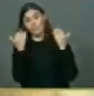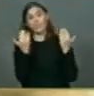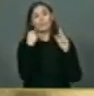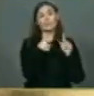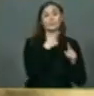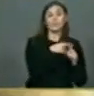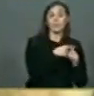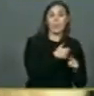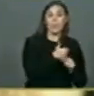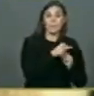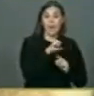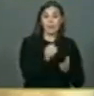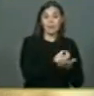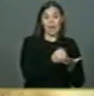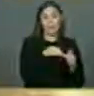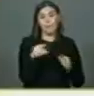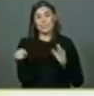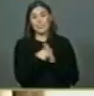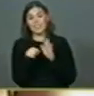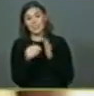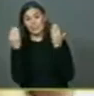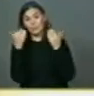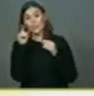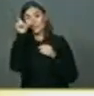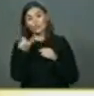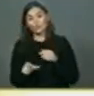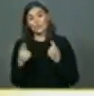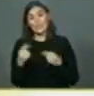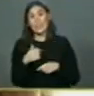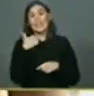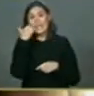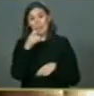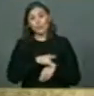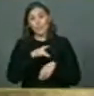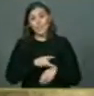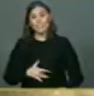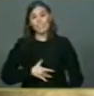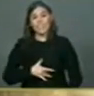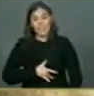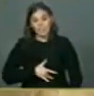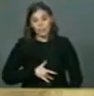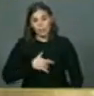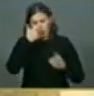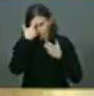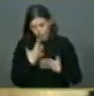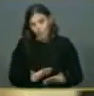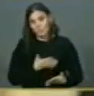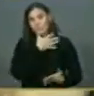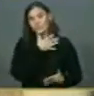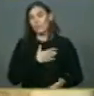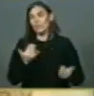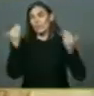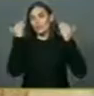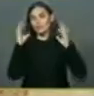notícia que tem para si é que no BAS não tem nada, mas a má notícia é que está gravemente doente o filho. Pronto, e foi aí que eu recebi a notícia.